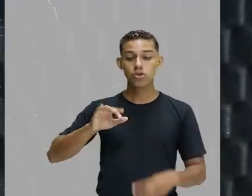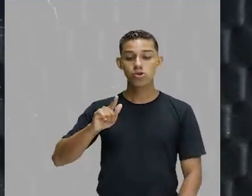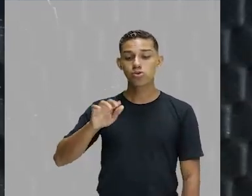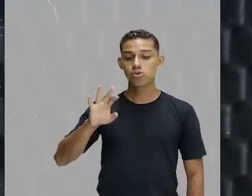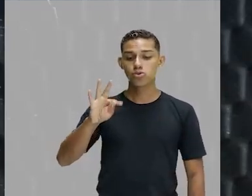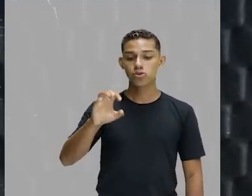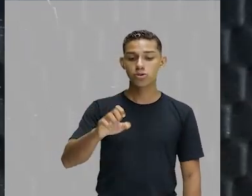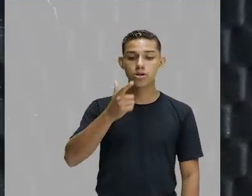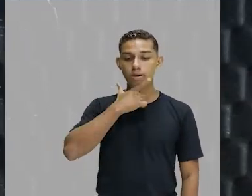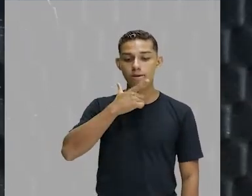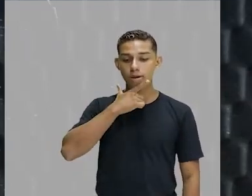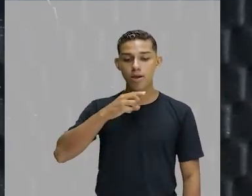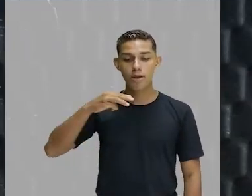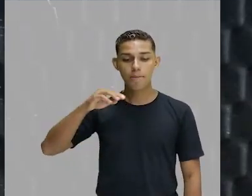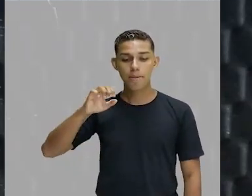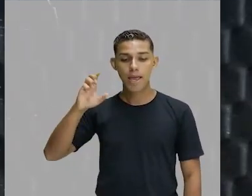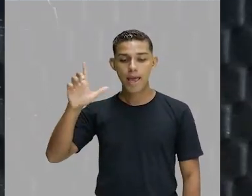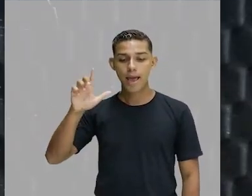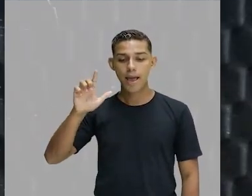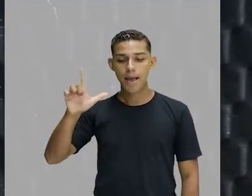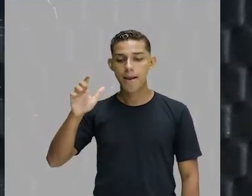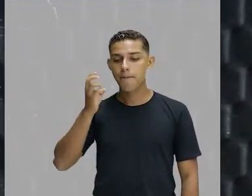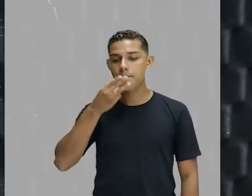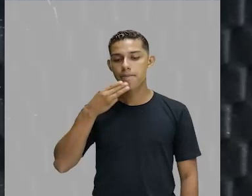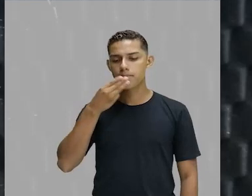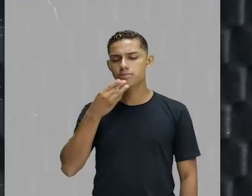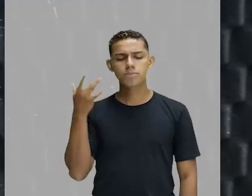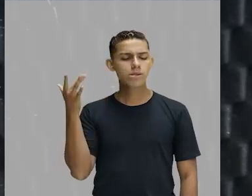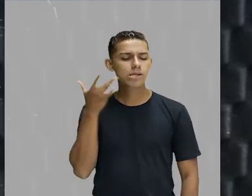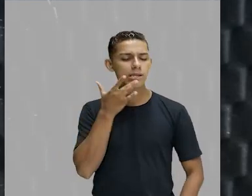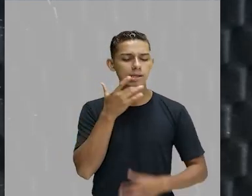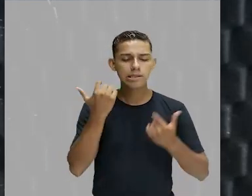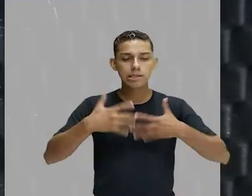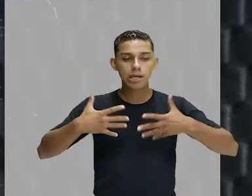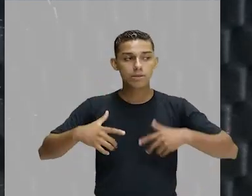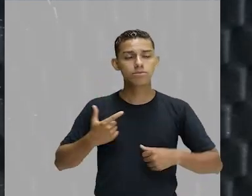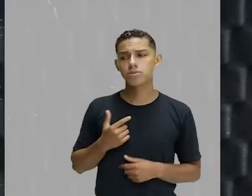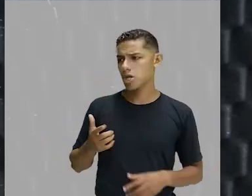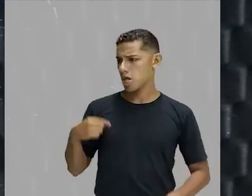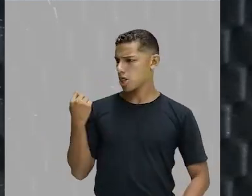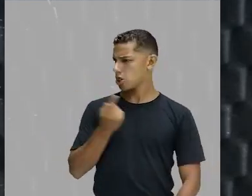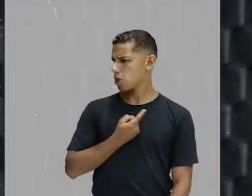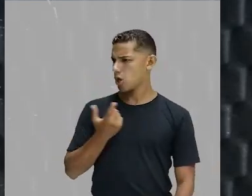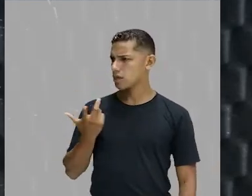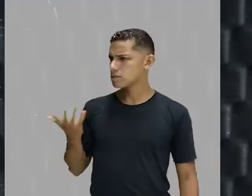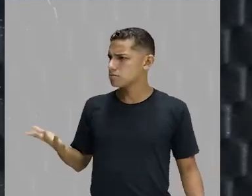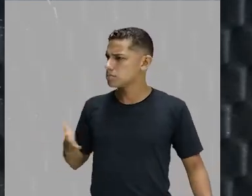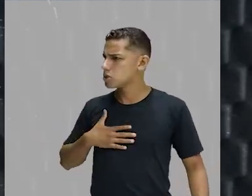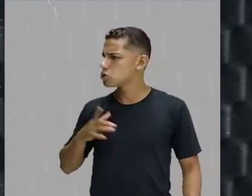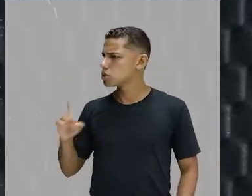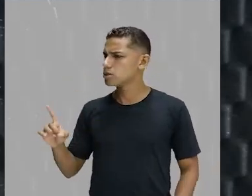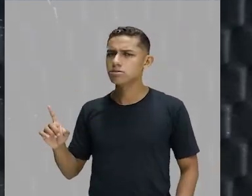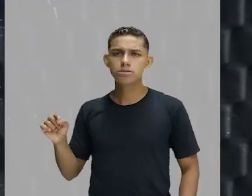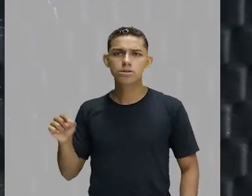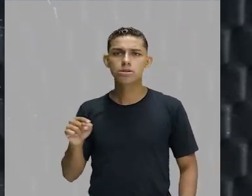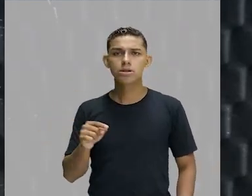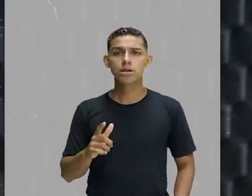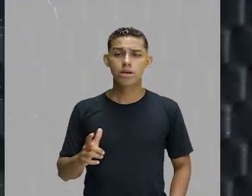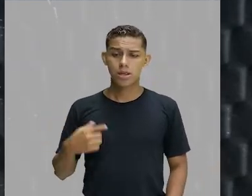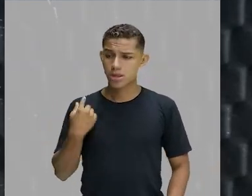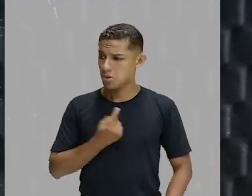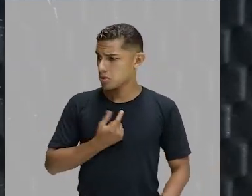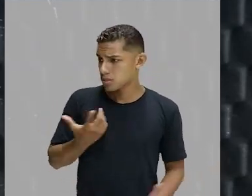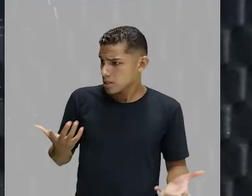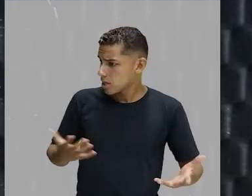Para nós aqui, muito disso é comum, né? Mas lá, para eles que não têm esse hábito, é uma riqueza. Eu confesso para